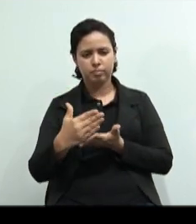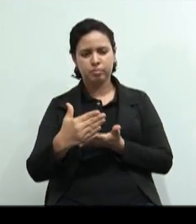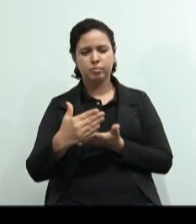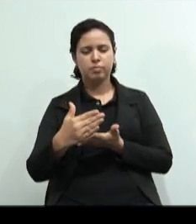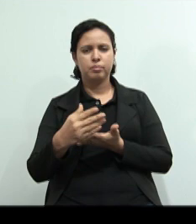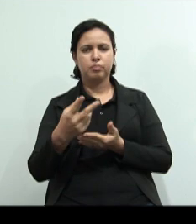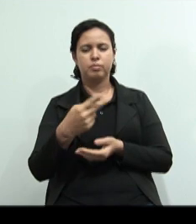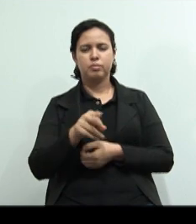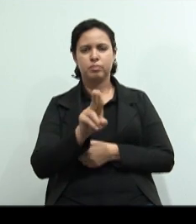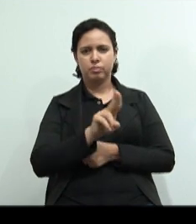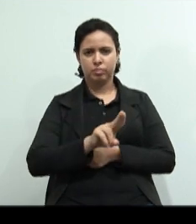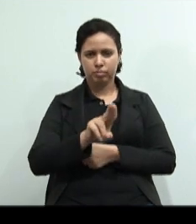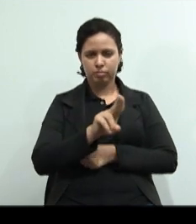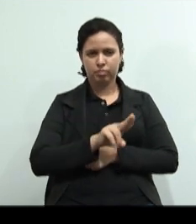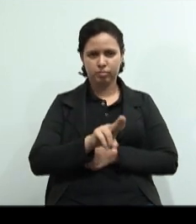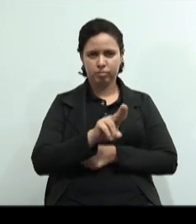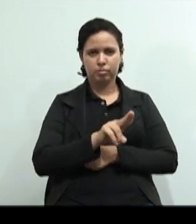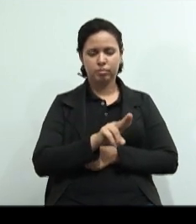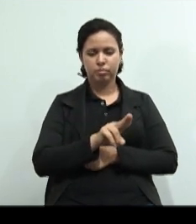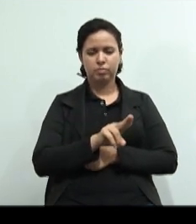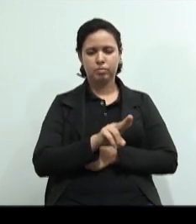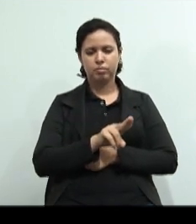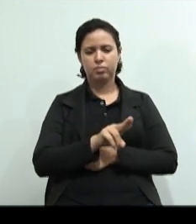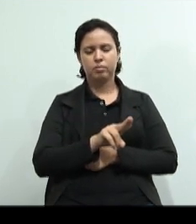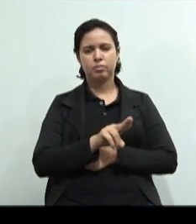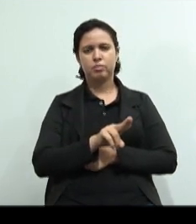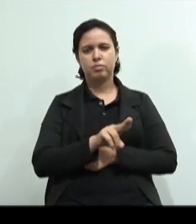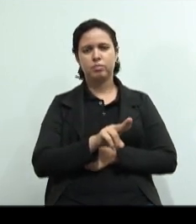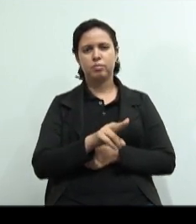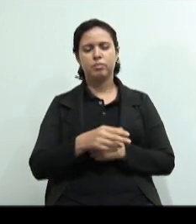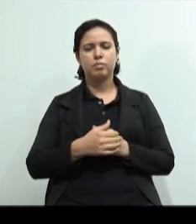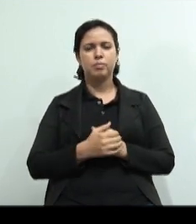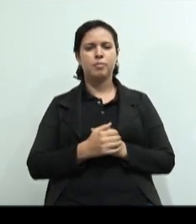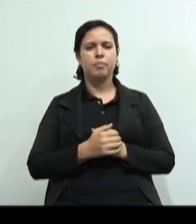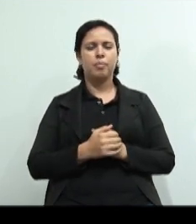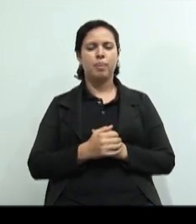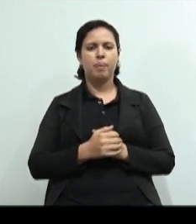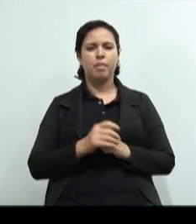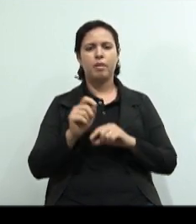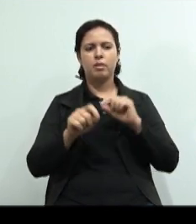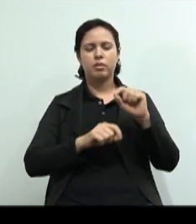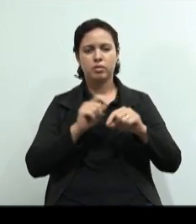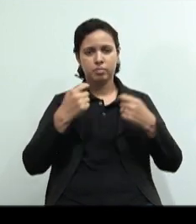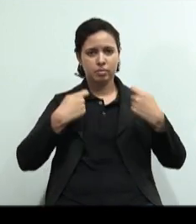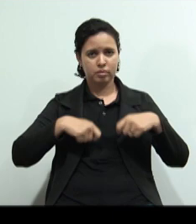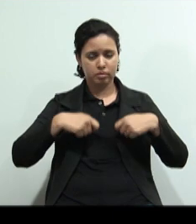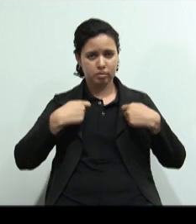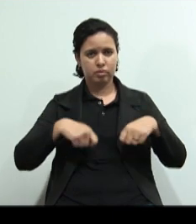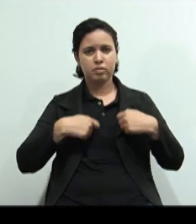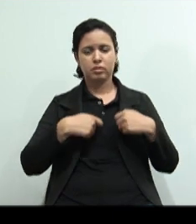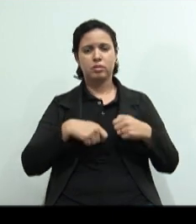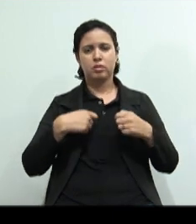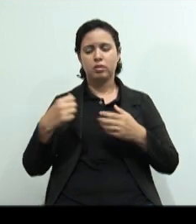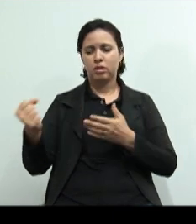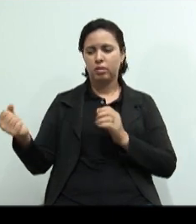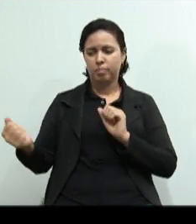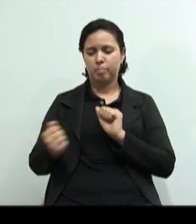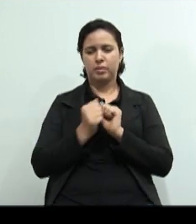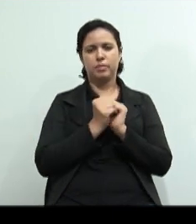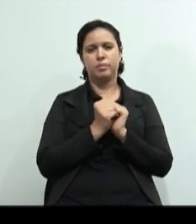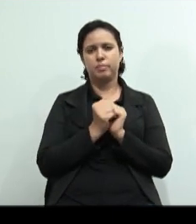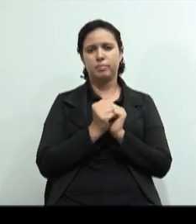a sua utilização. Ou seja, o que eu preciso muito tem que estar pertinho de